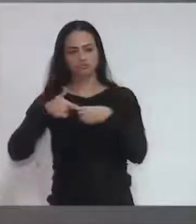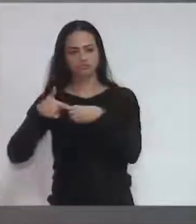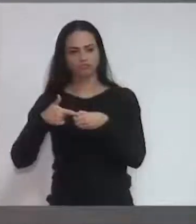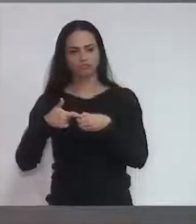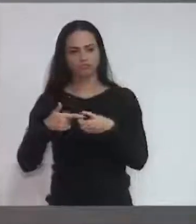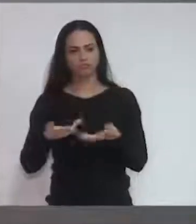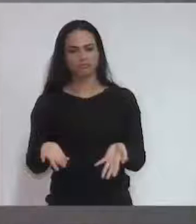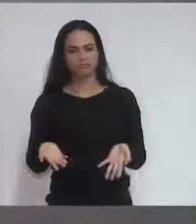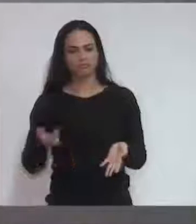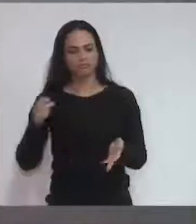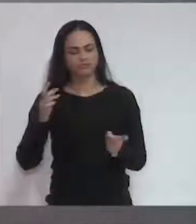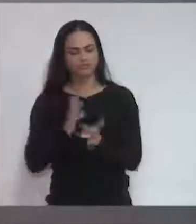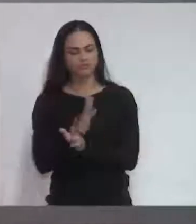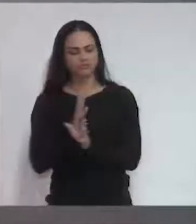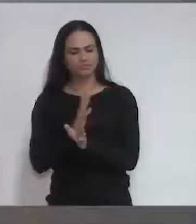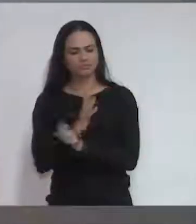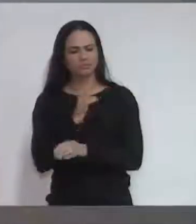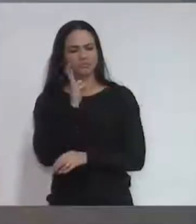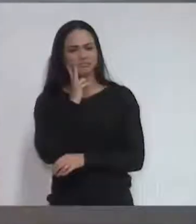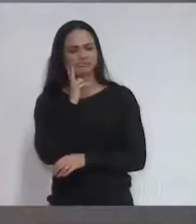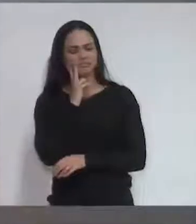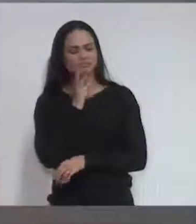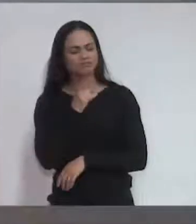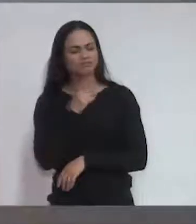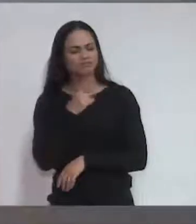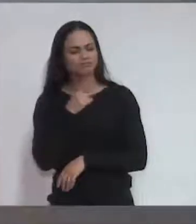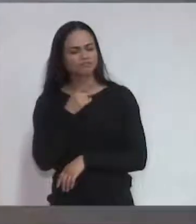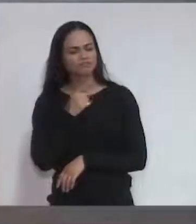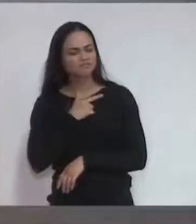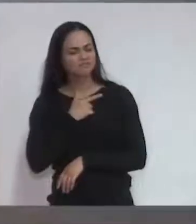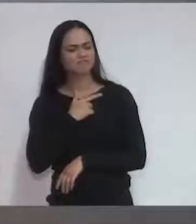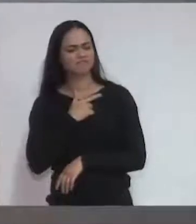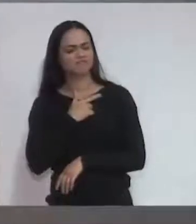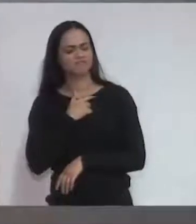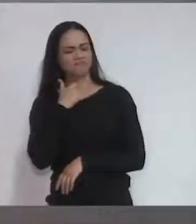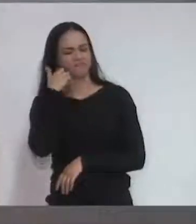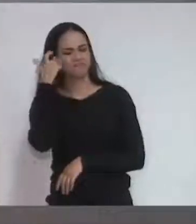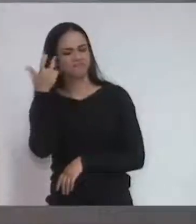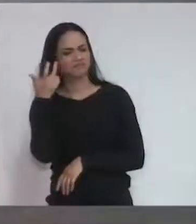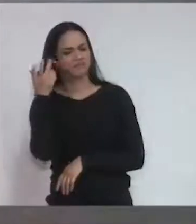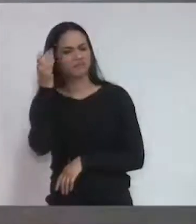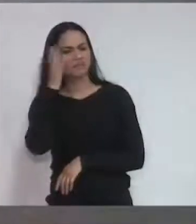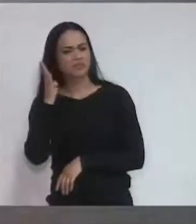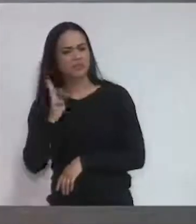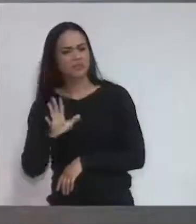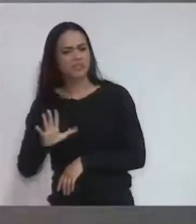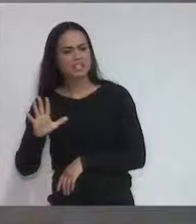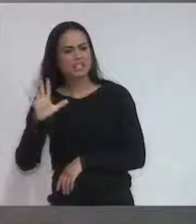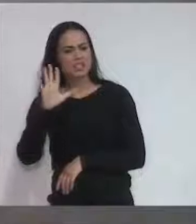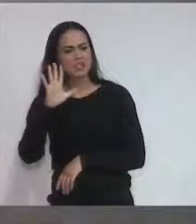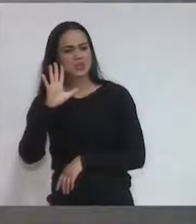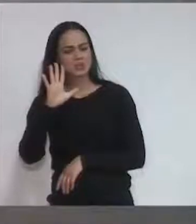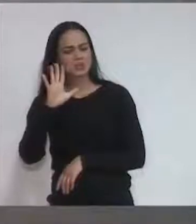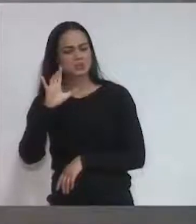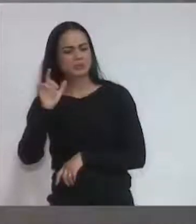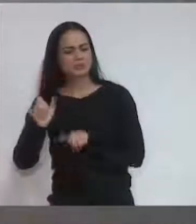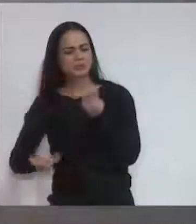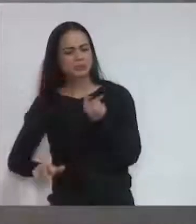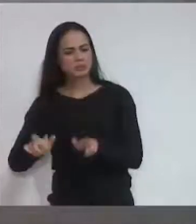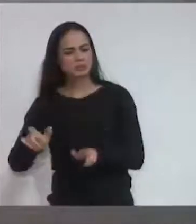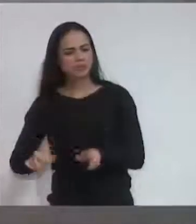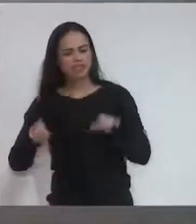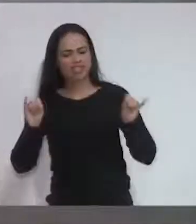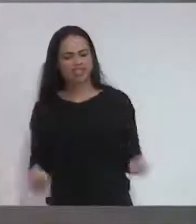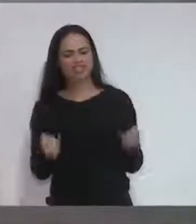questão dos combustíveis. Como o brasileiro aproveita de uma oportunidade, de uma luta,